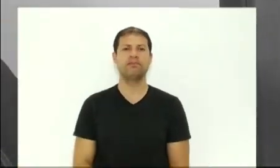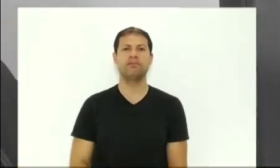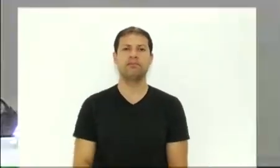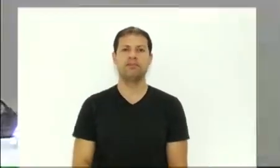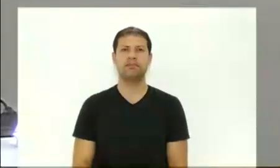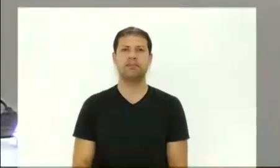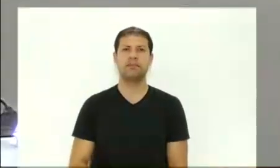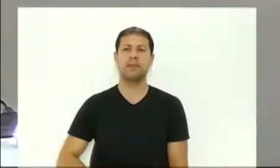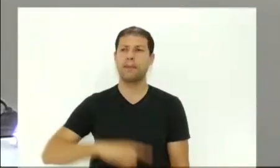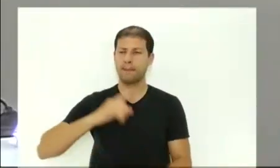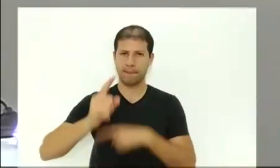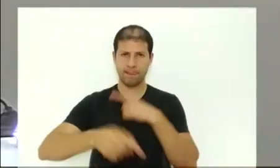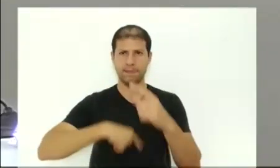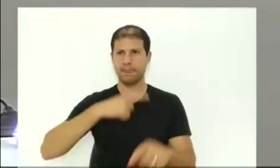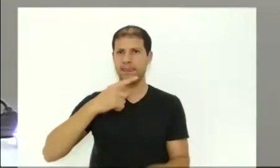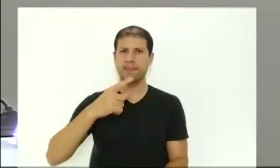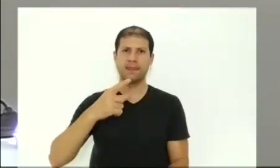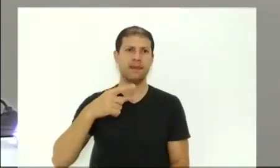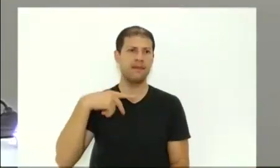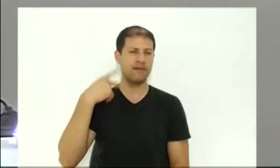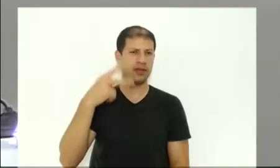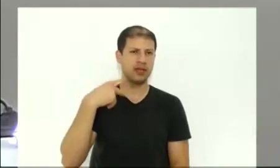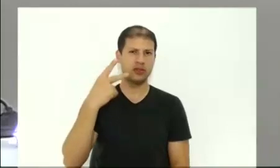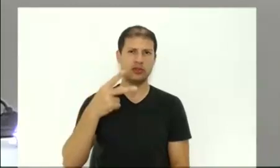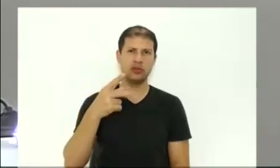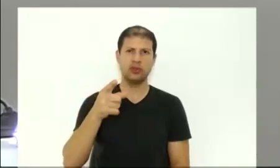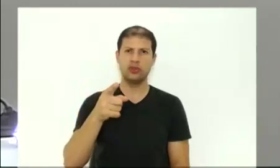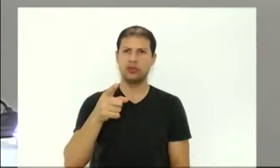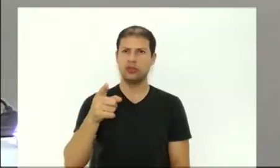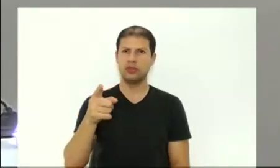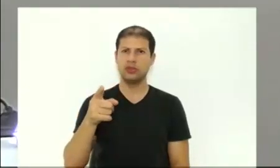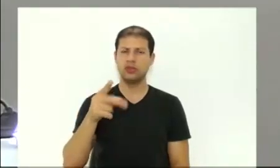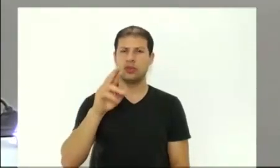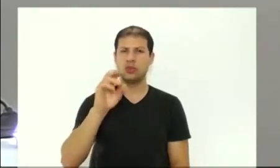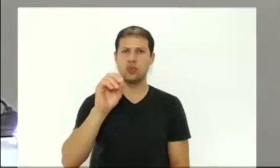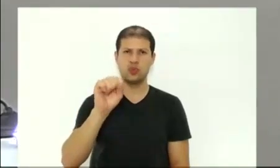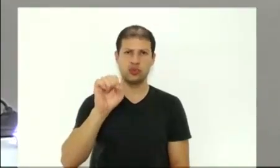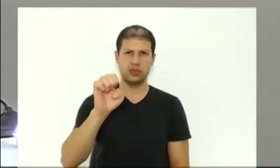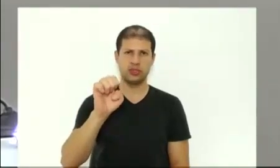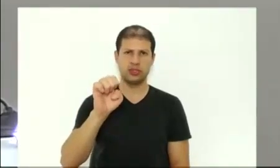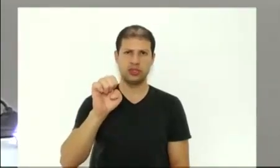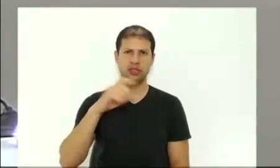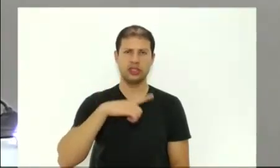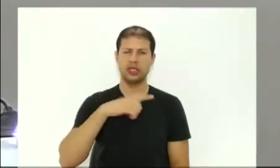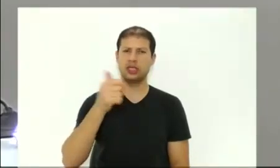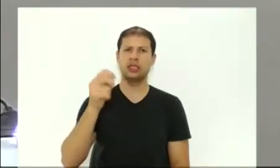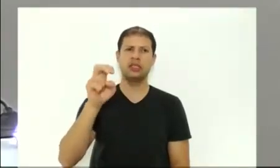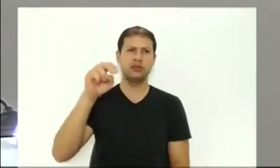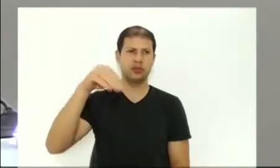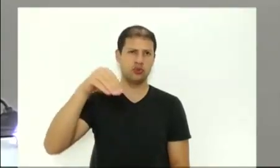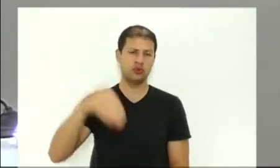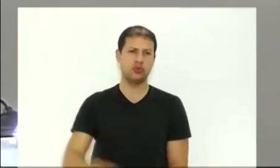Próximo, vereadora escrita, vereadora Rosiello. Ela tem 15 minutos.